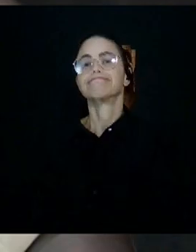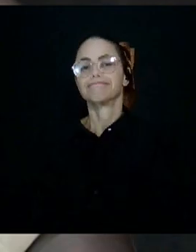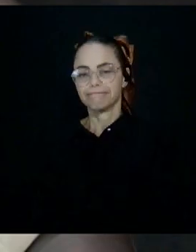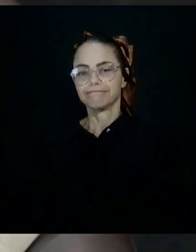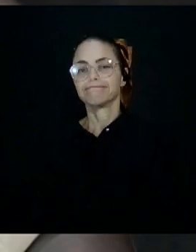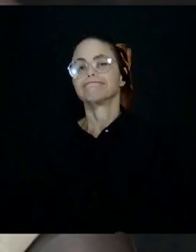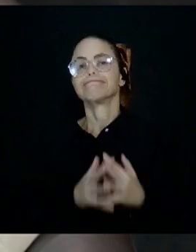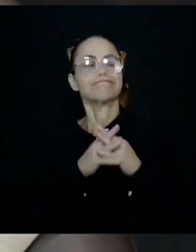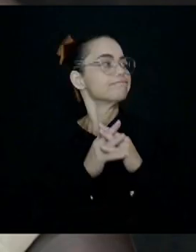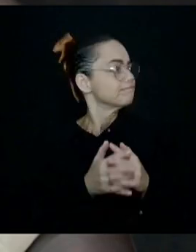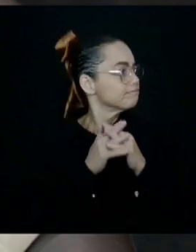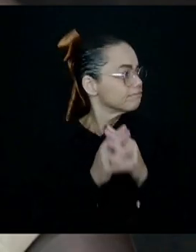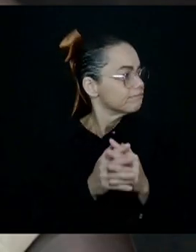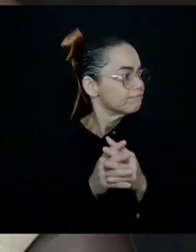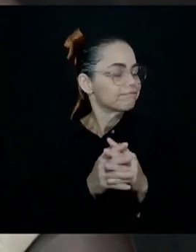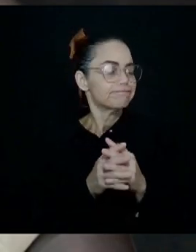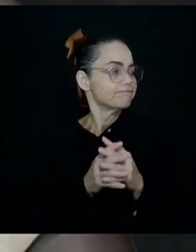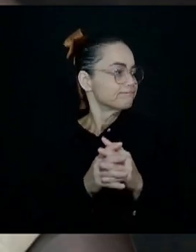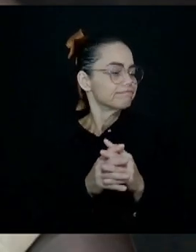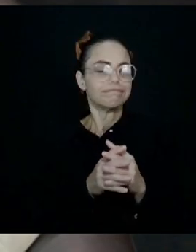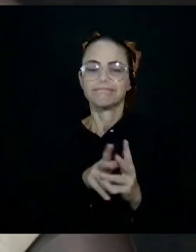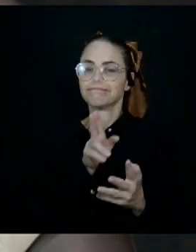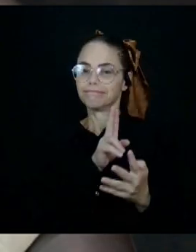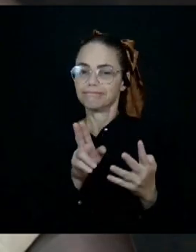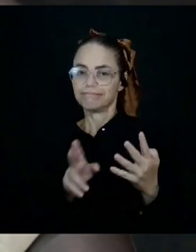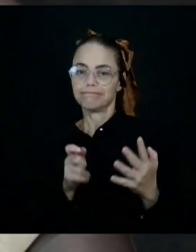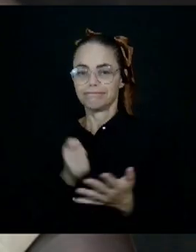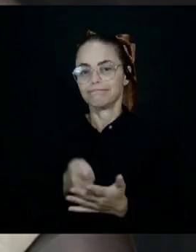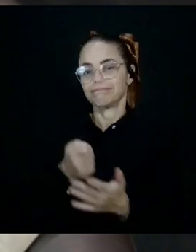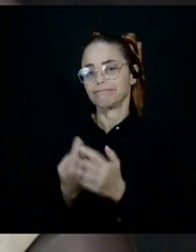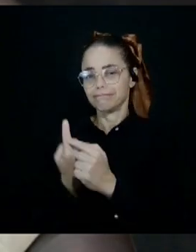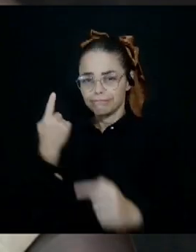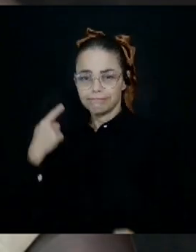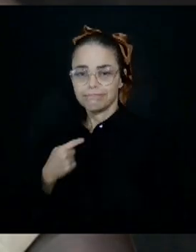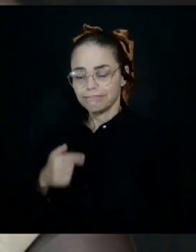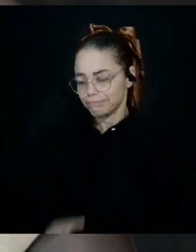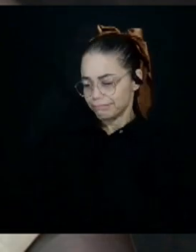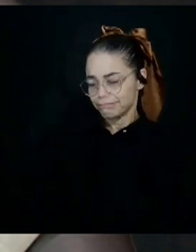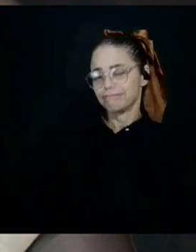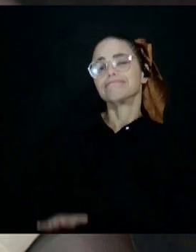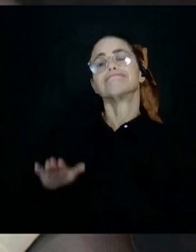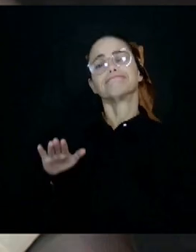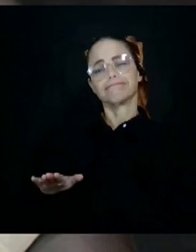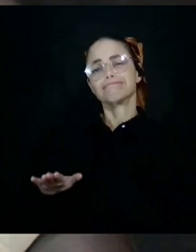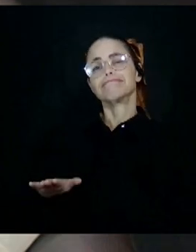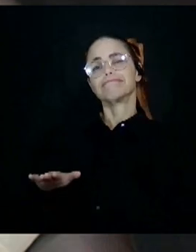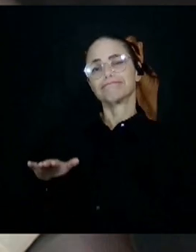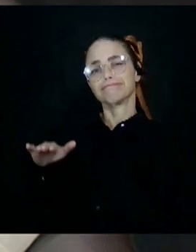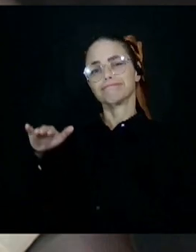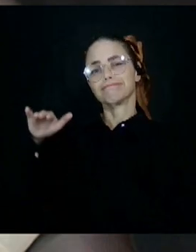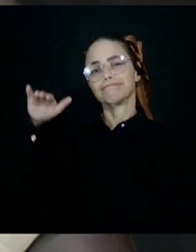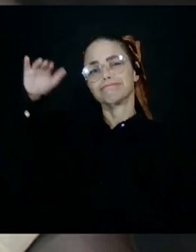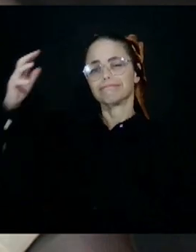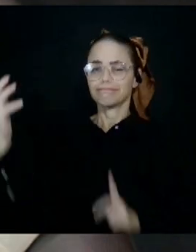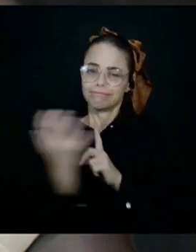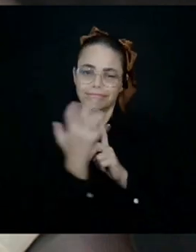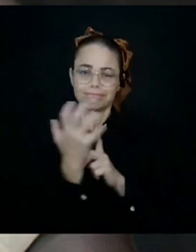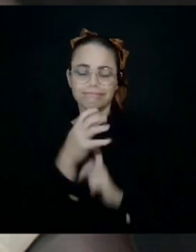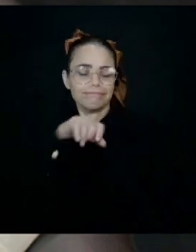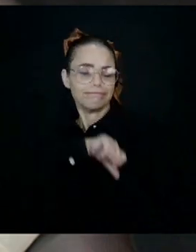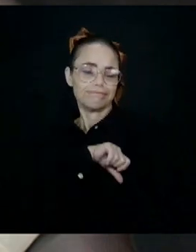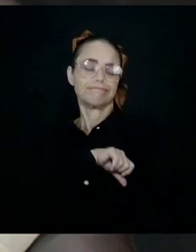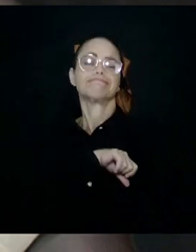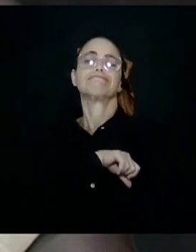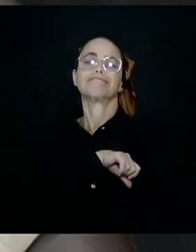esses rótulos sendo impostos, né, desde quando ela é criança, né, vai afetando essa autoestima, no fato que